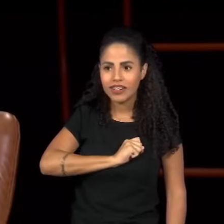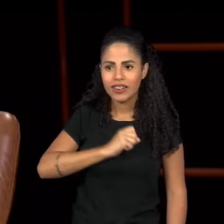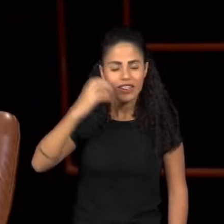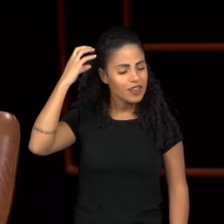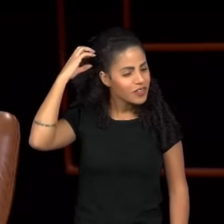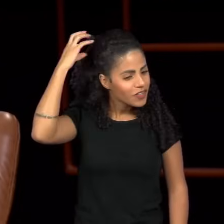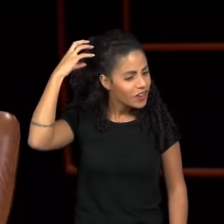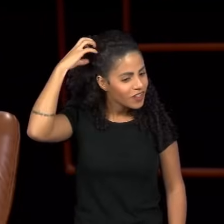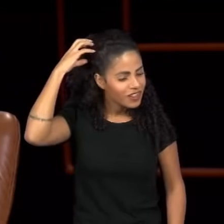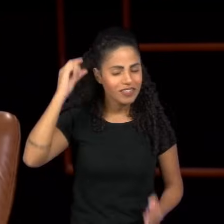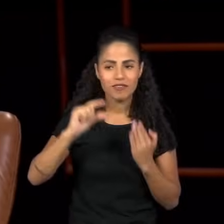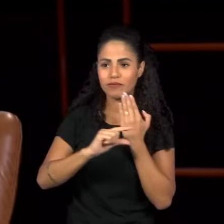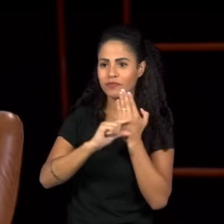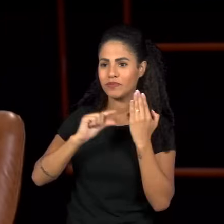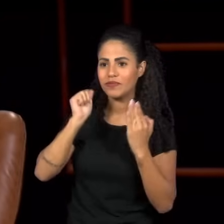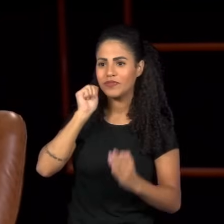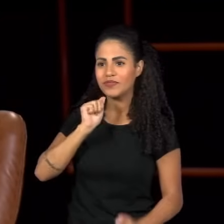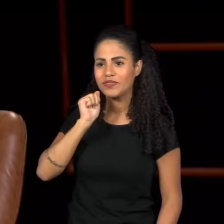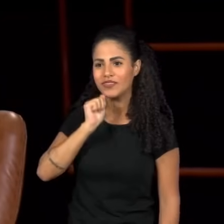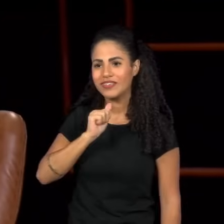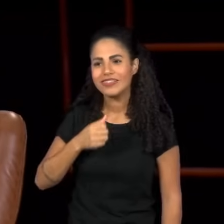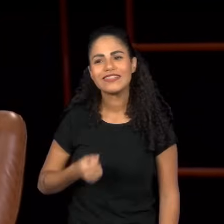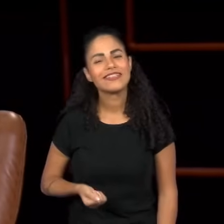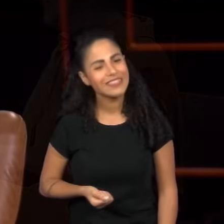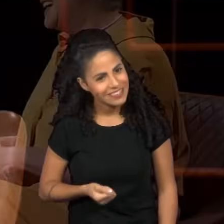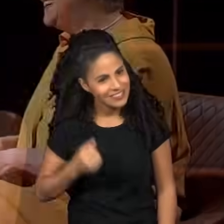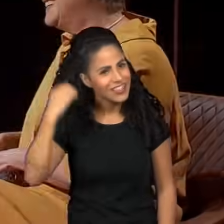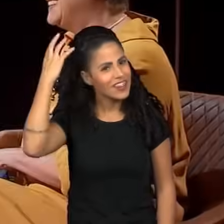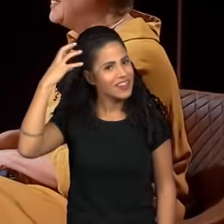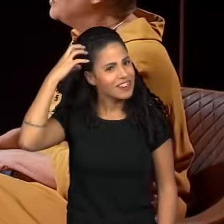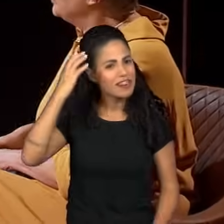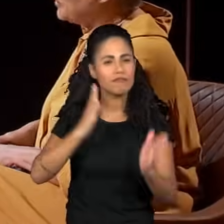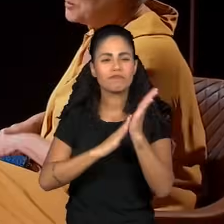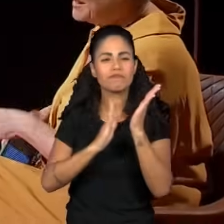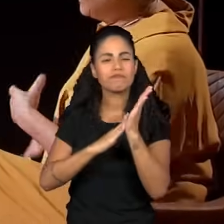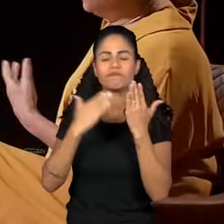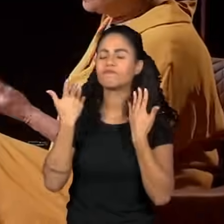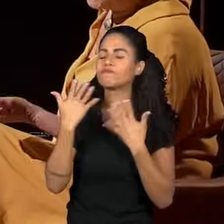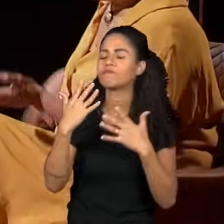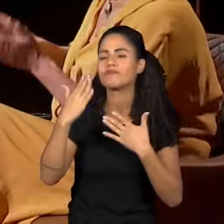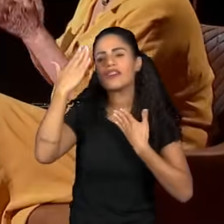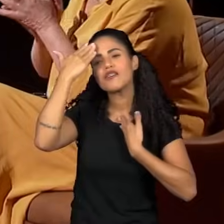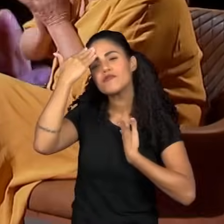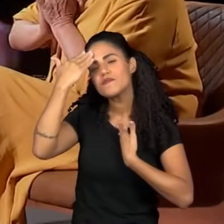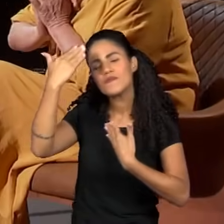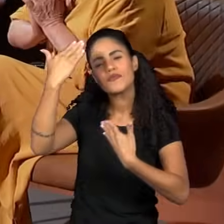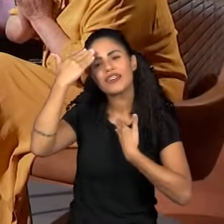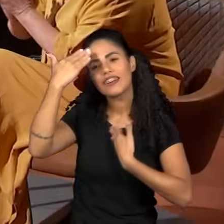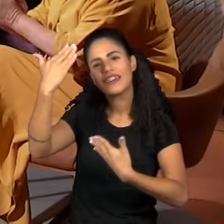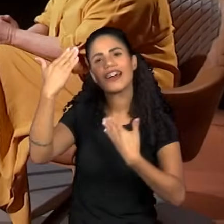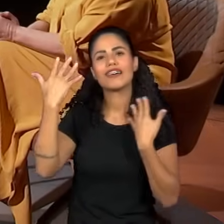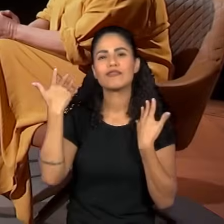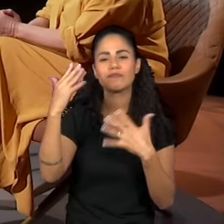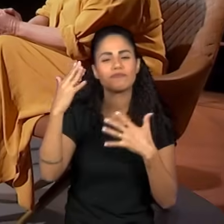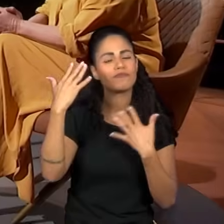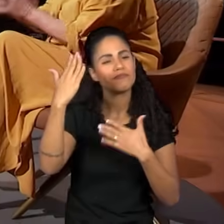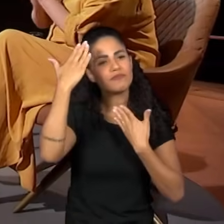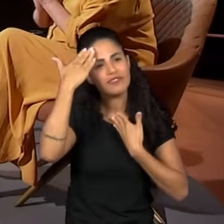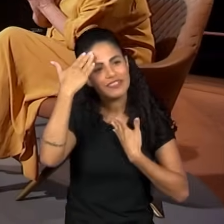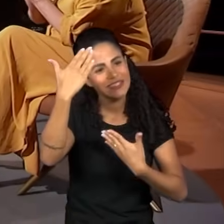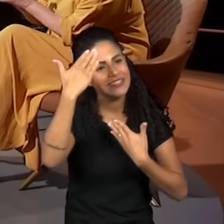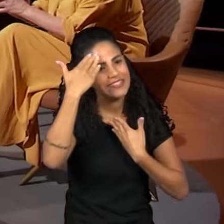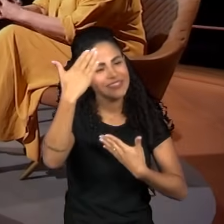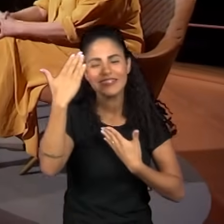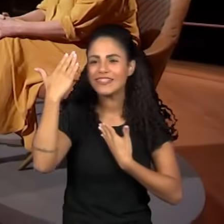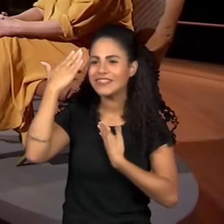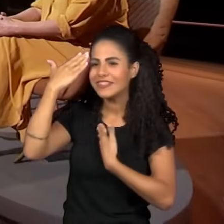Cora Coralina. Maravilha. Que lindo. Que lindo. Muito obrigada. Muito obrigada. Agradecida. Muito obrigado.